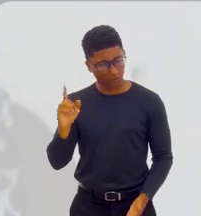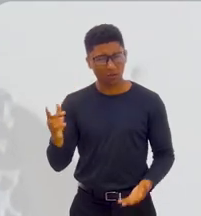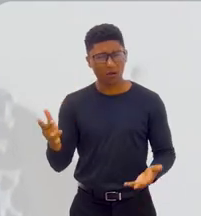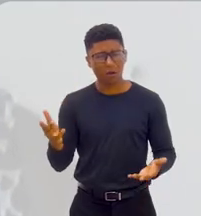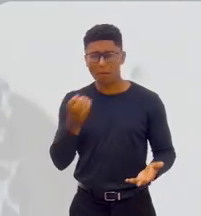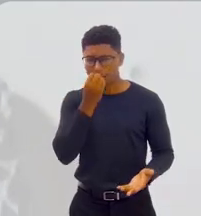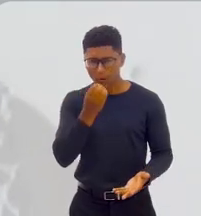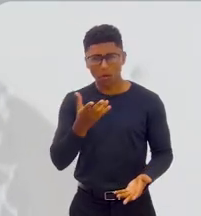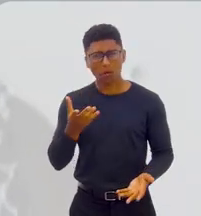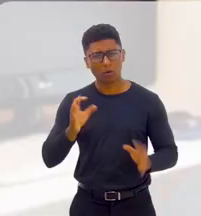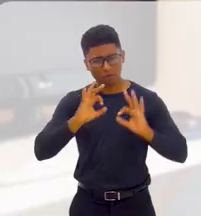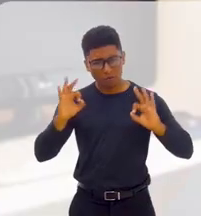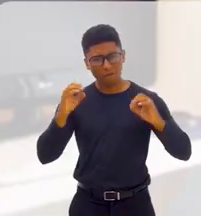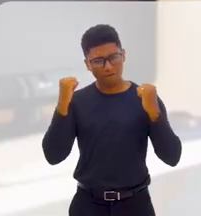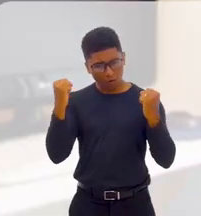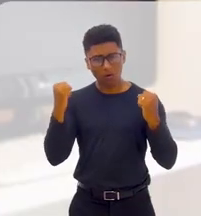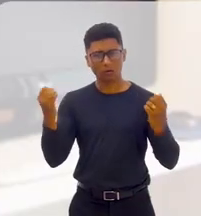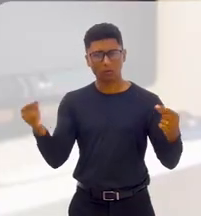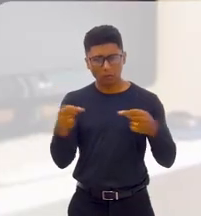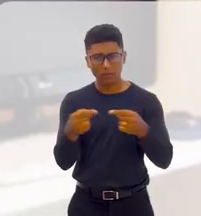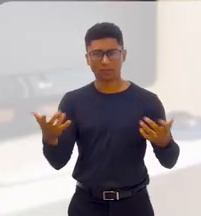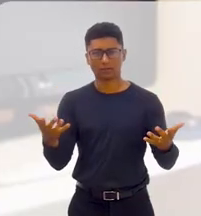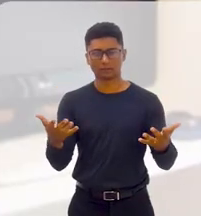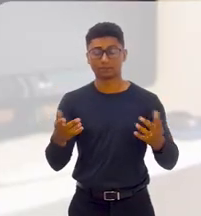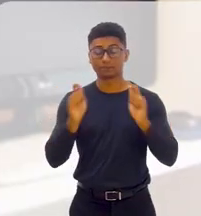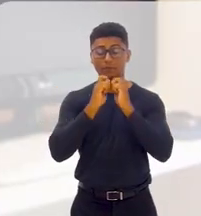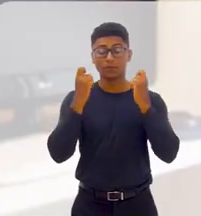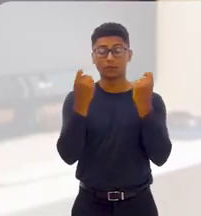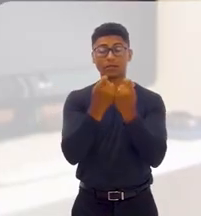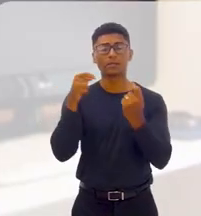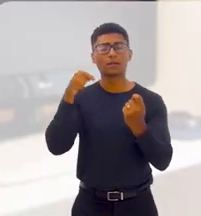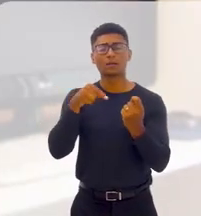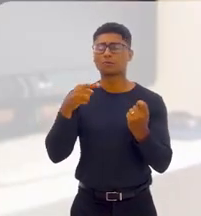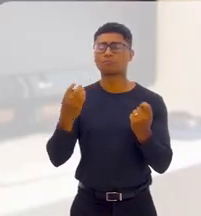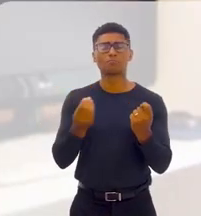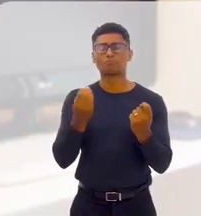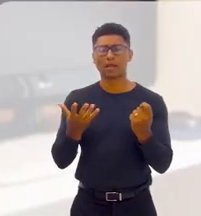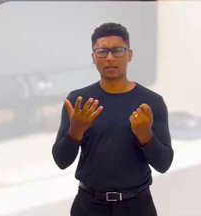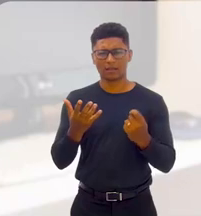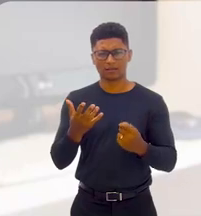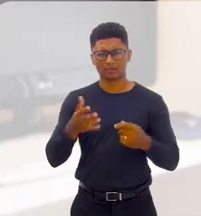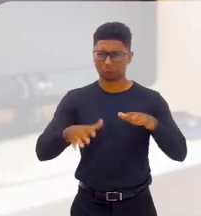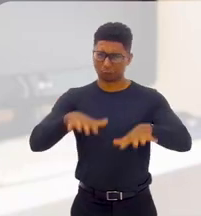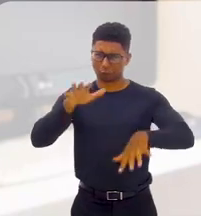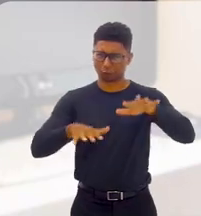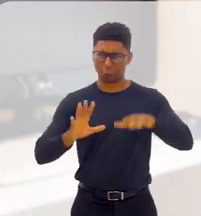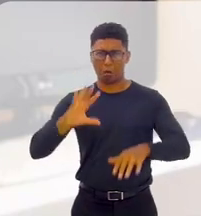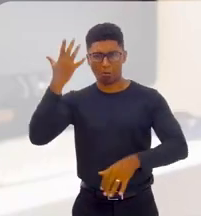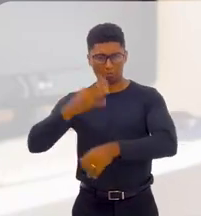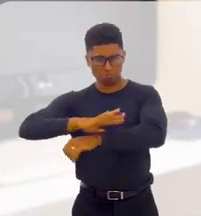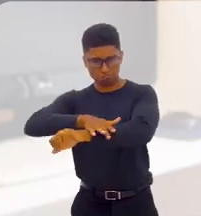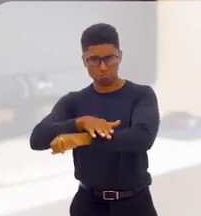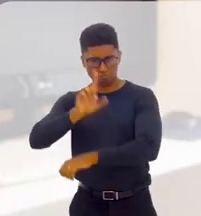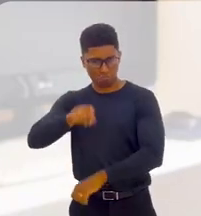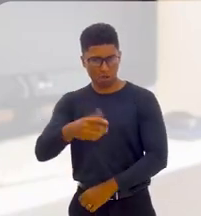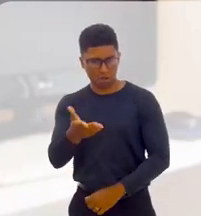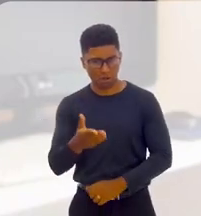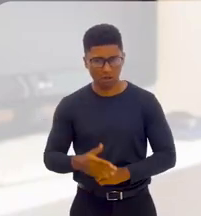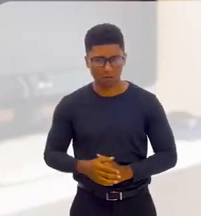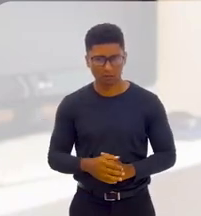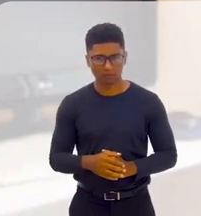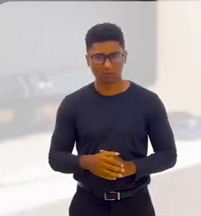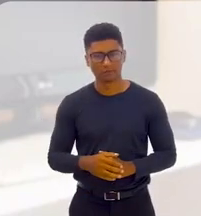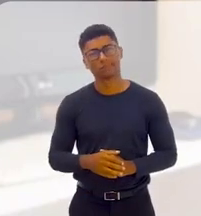qualidade. É força, é Sim, poder. e a associação existe para causas de racismo, para essas causas,